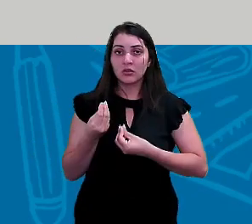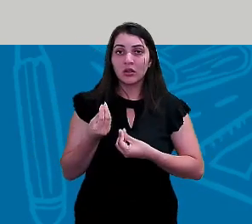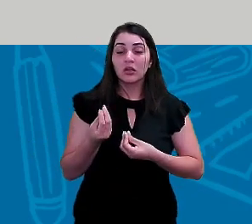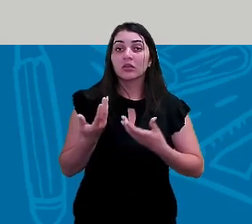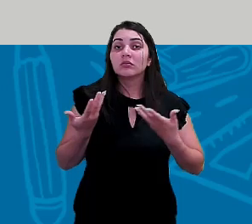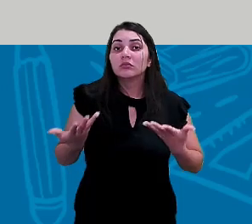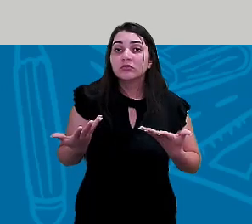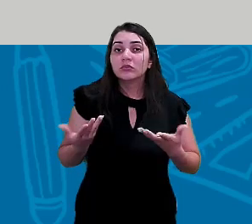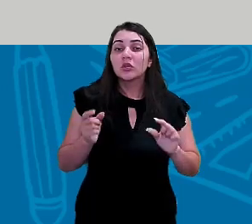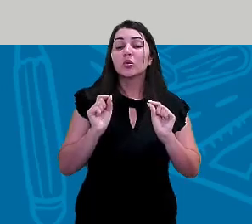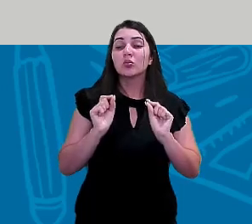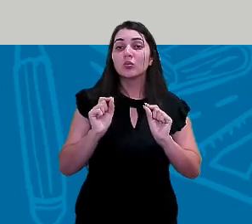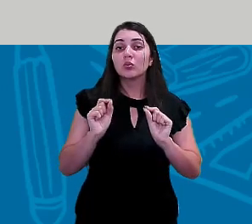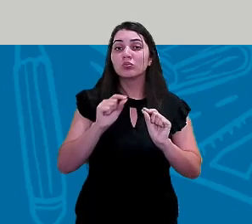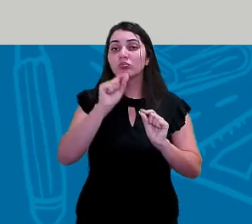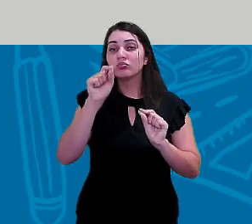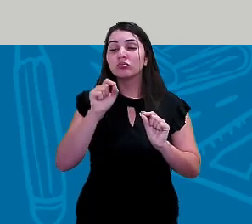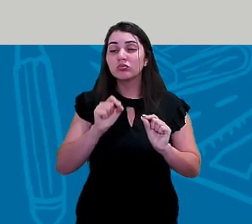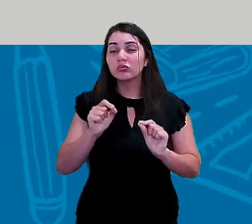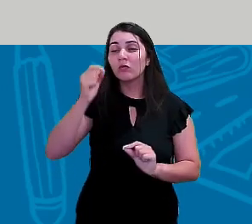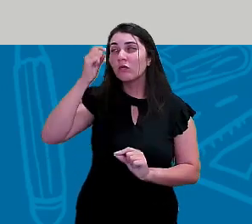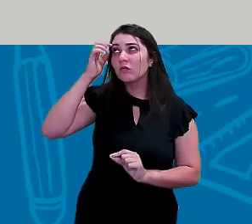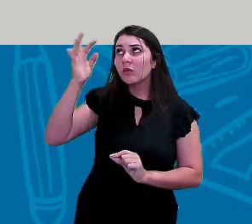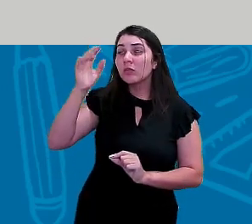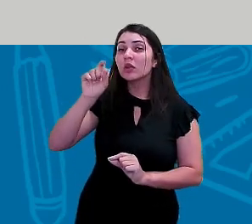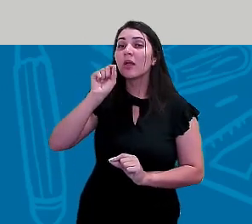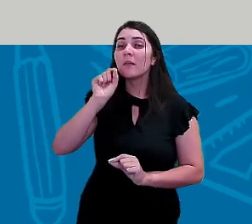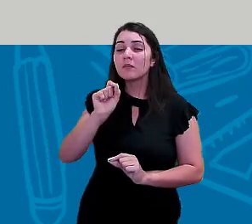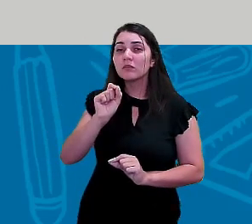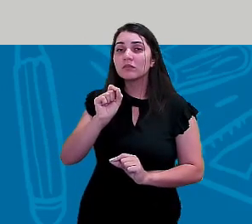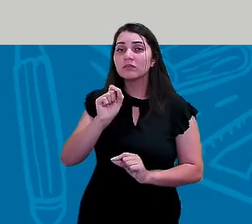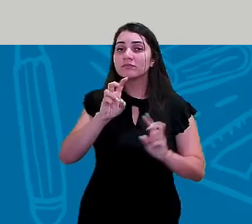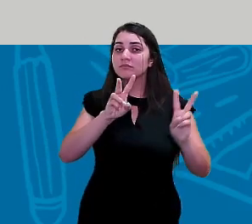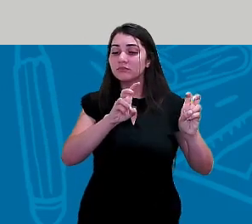ser? Vamos pensar muito bem sobre isso.